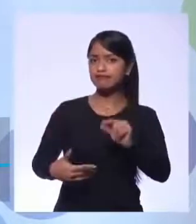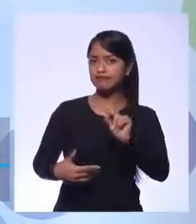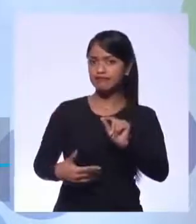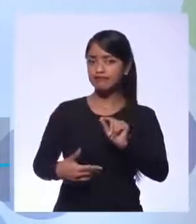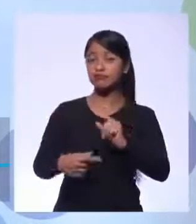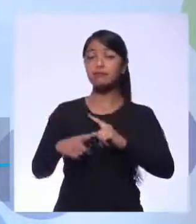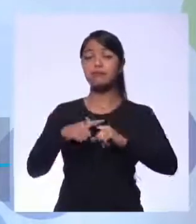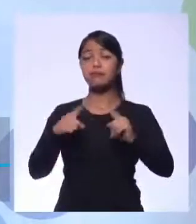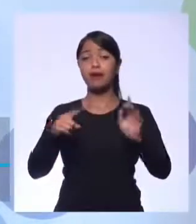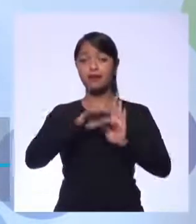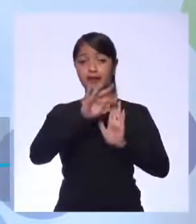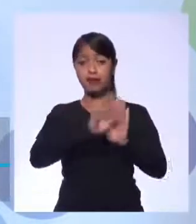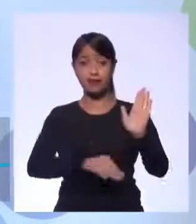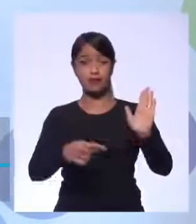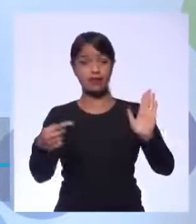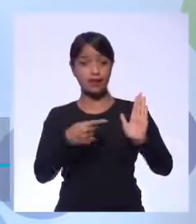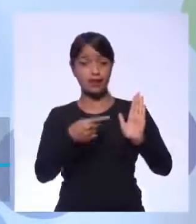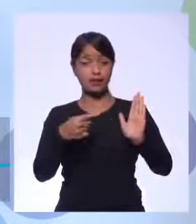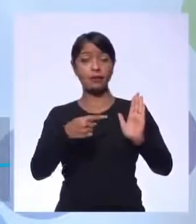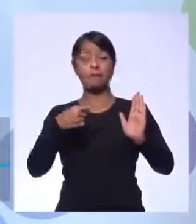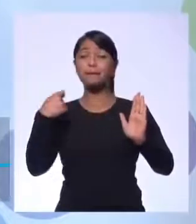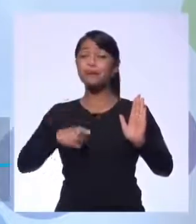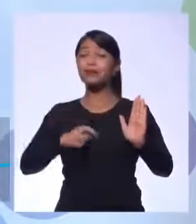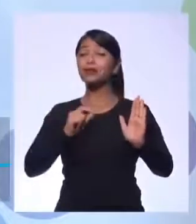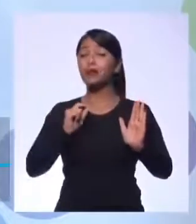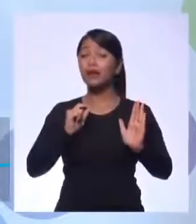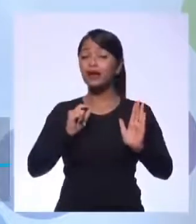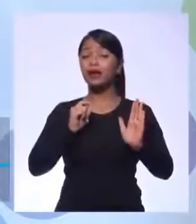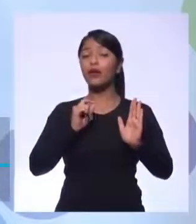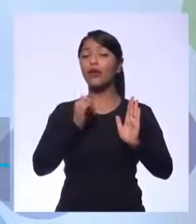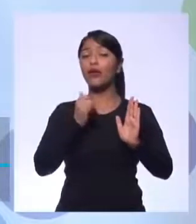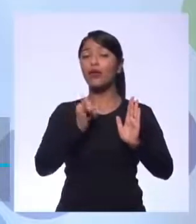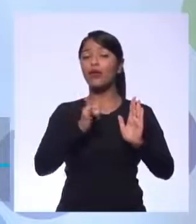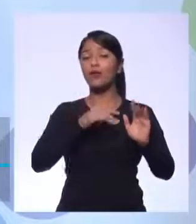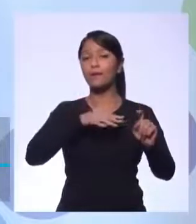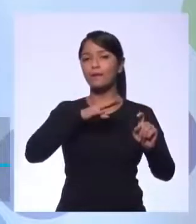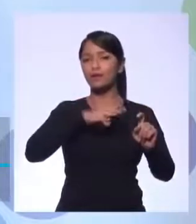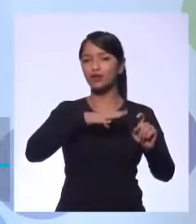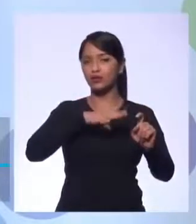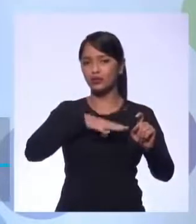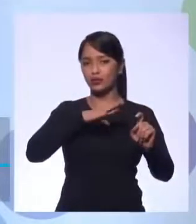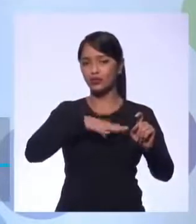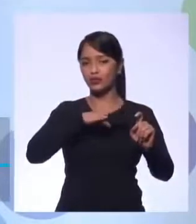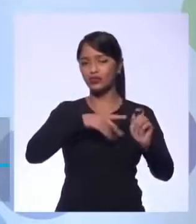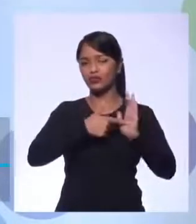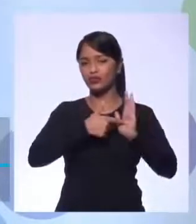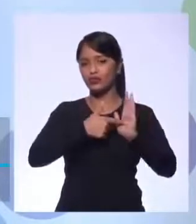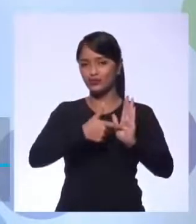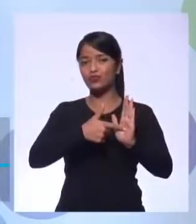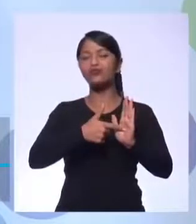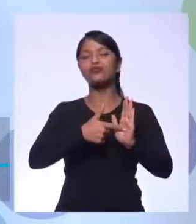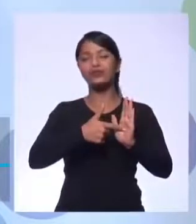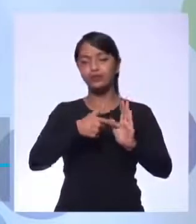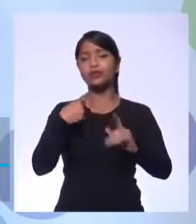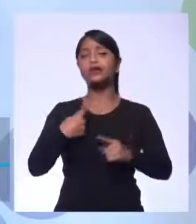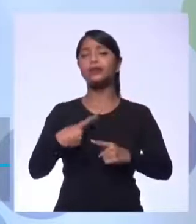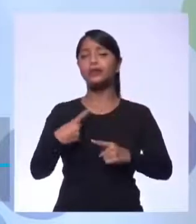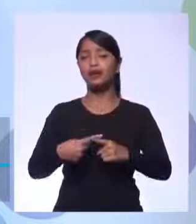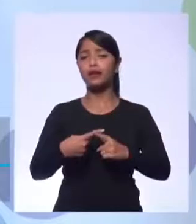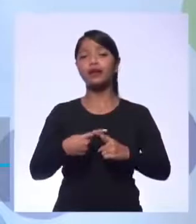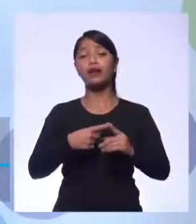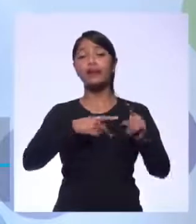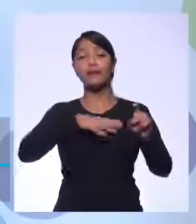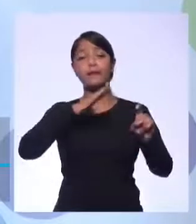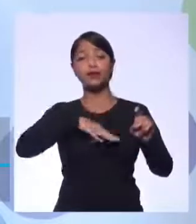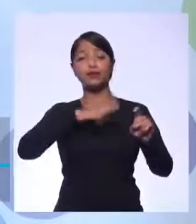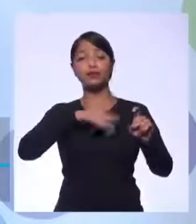Caixa de Pandora deveria ser conta-se o mito. Por quê? Porque o mito tem ali aquela